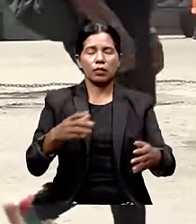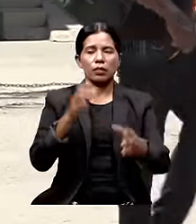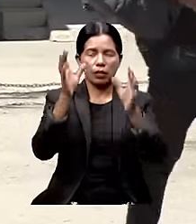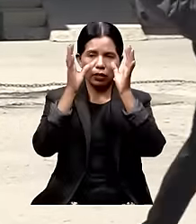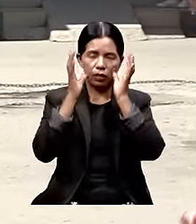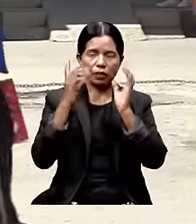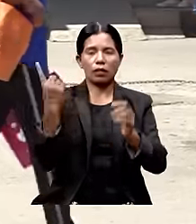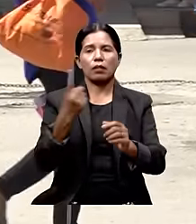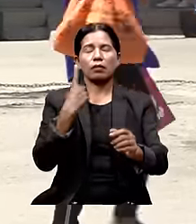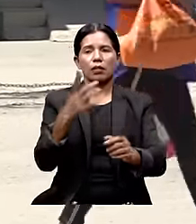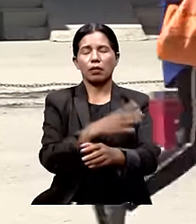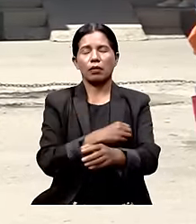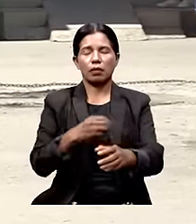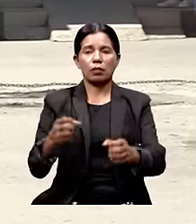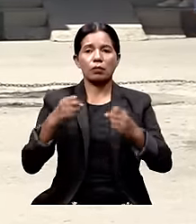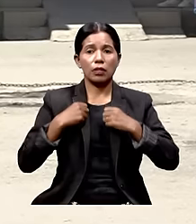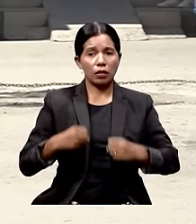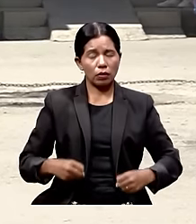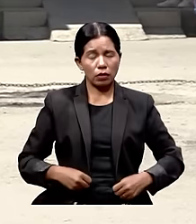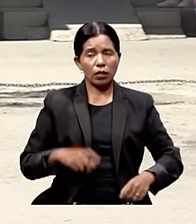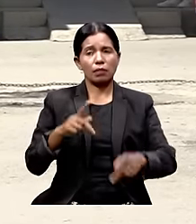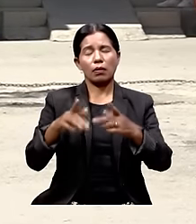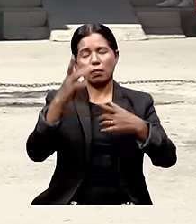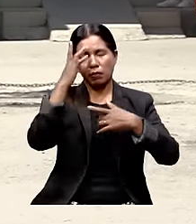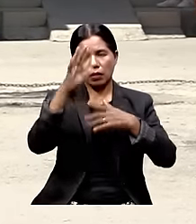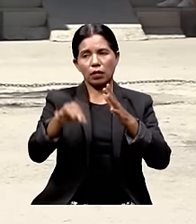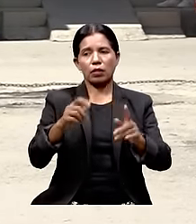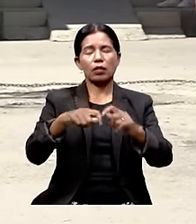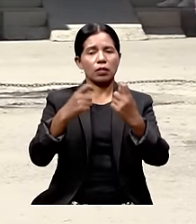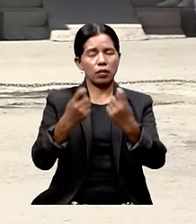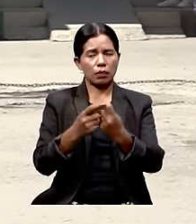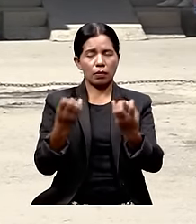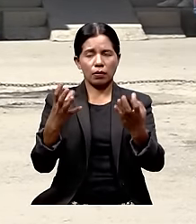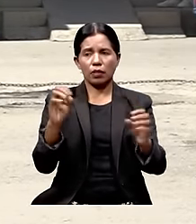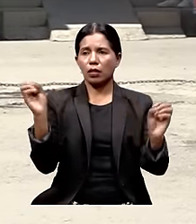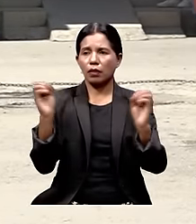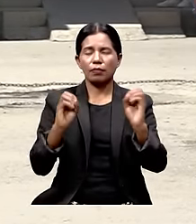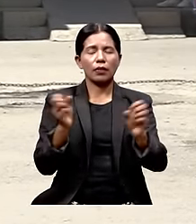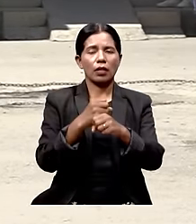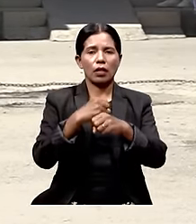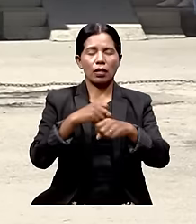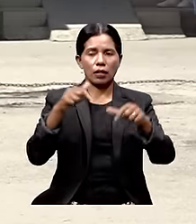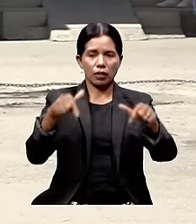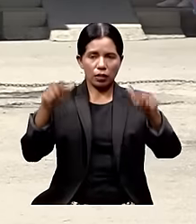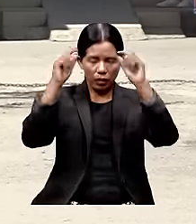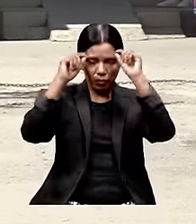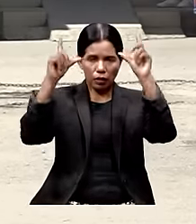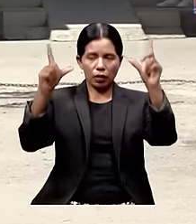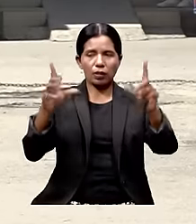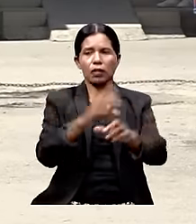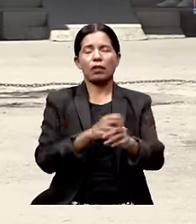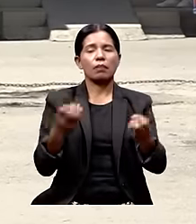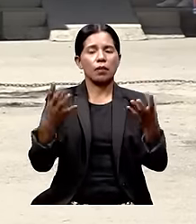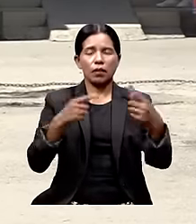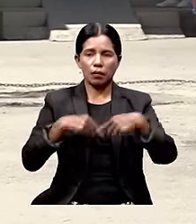para tratamento de saúde, quando o paciente não vegeta um mora só tipo oi-oi, não la consegue ralar o tratamento em Timor-Leste, barra